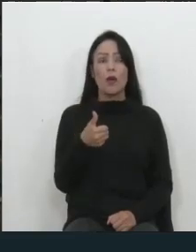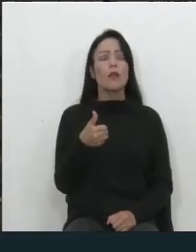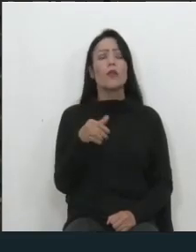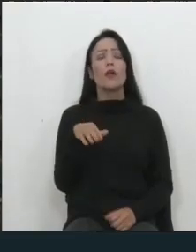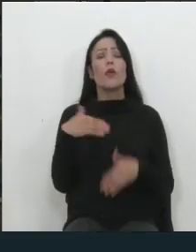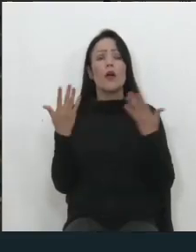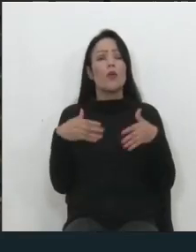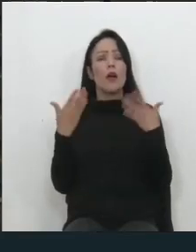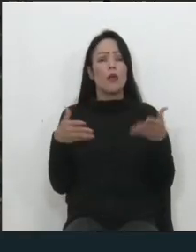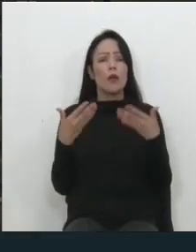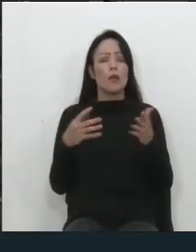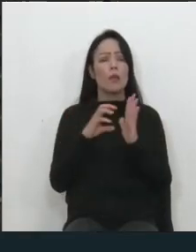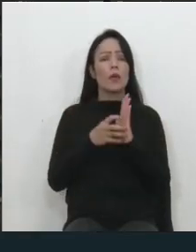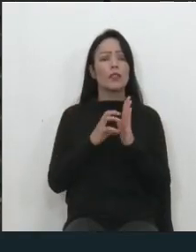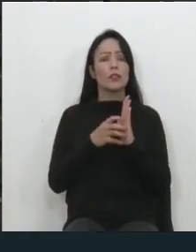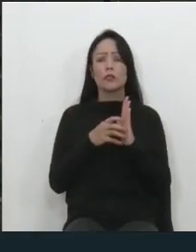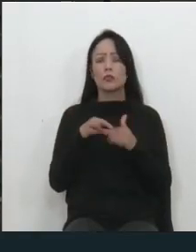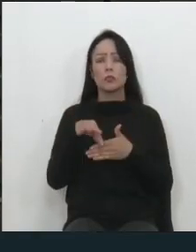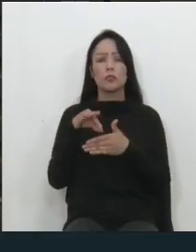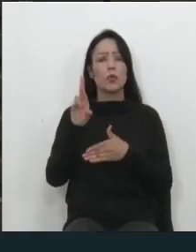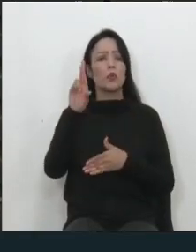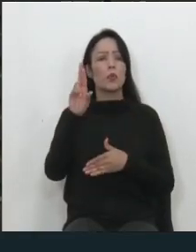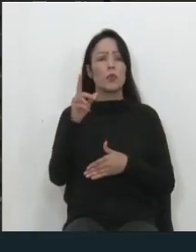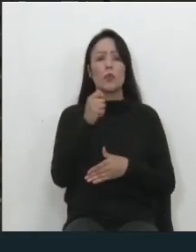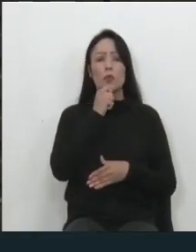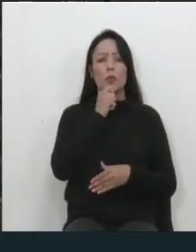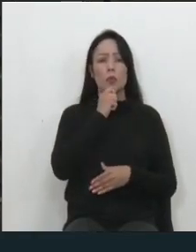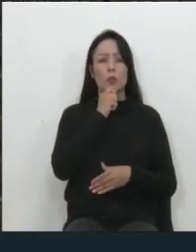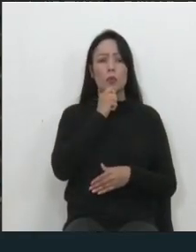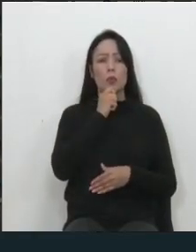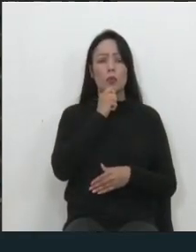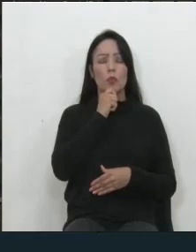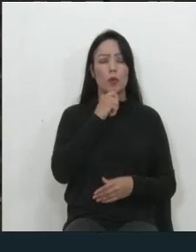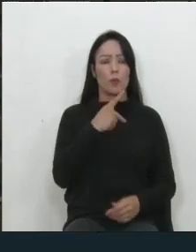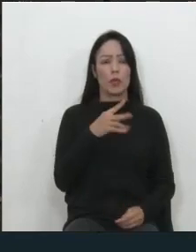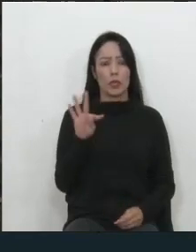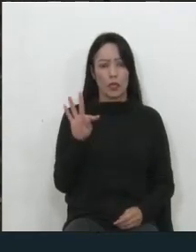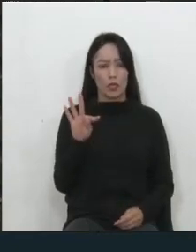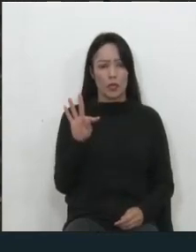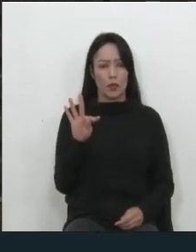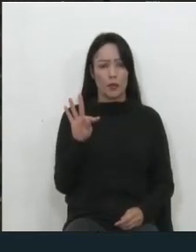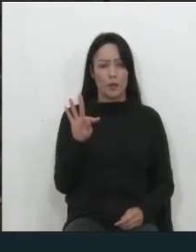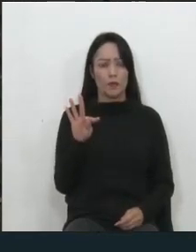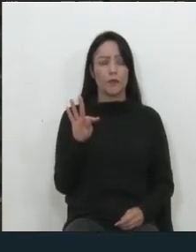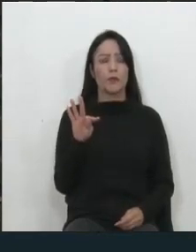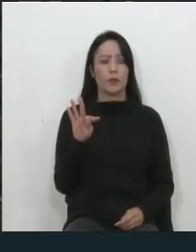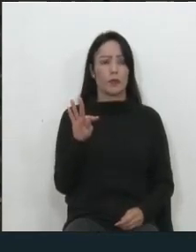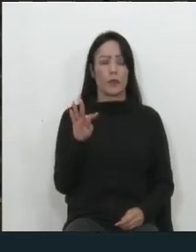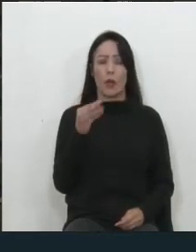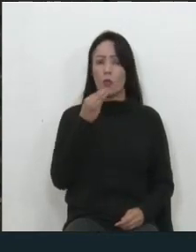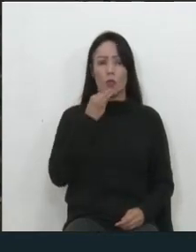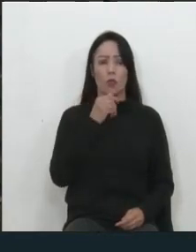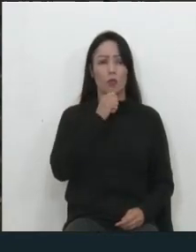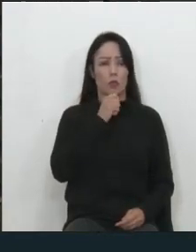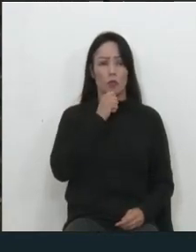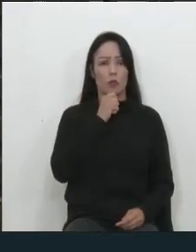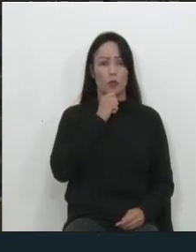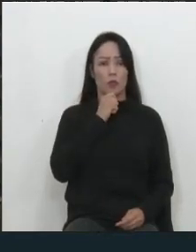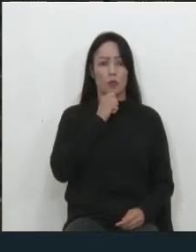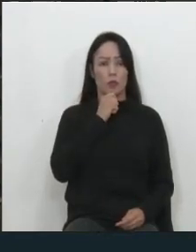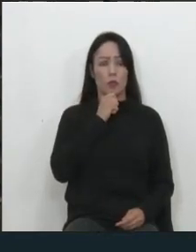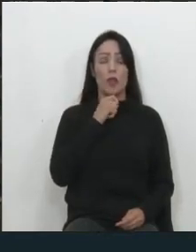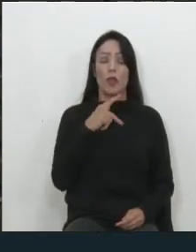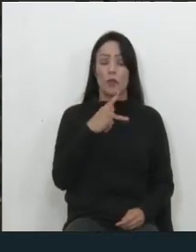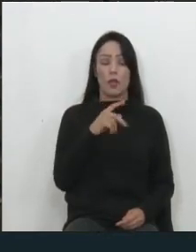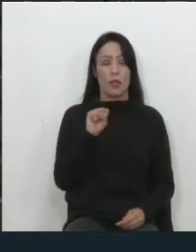indicaram representação, senhor presidente? Por gentileza. PT, Partido dos Trabalhadores, não fez indicação.